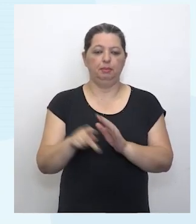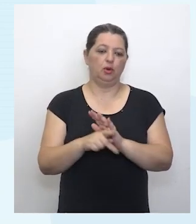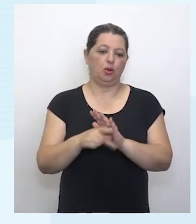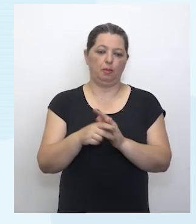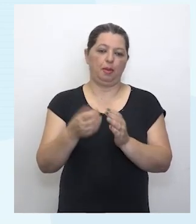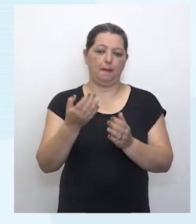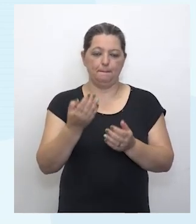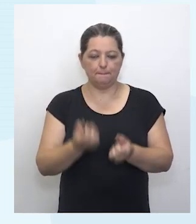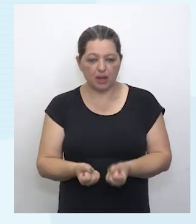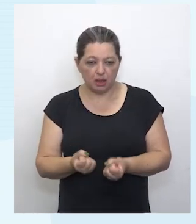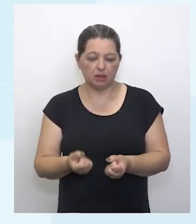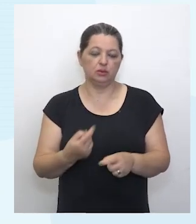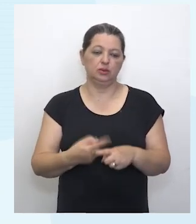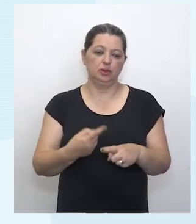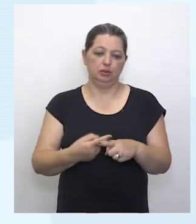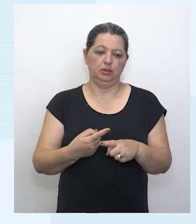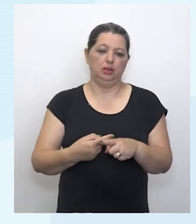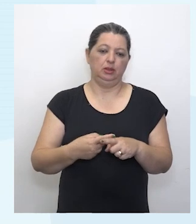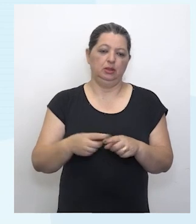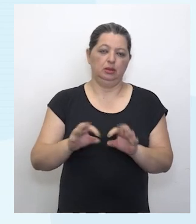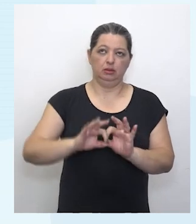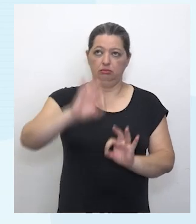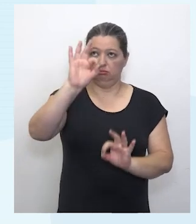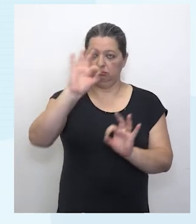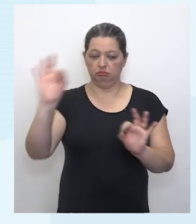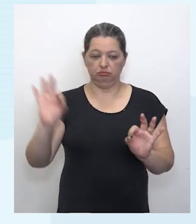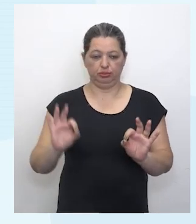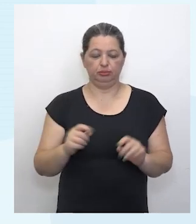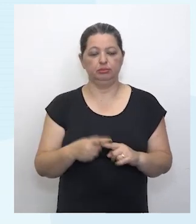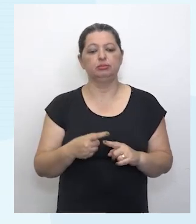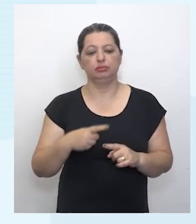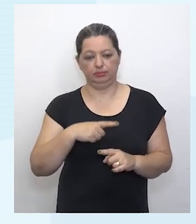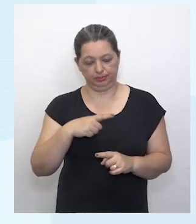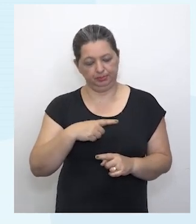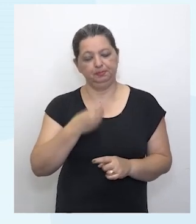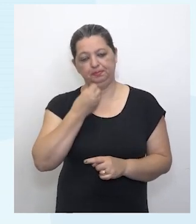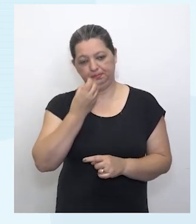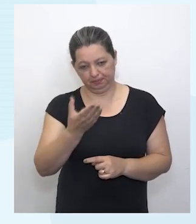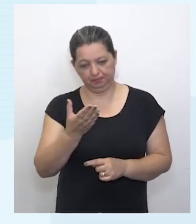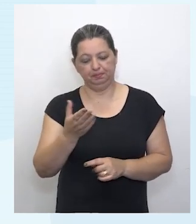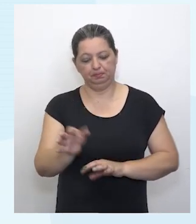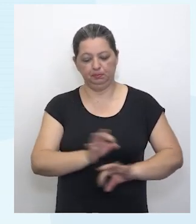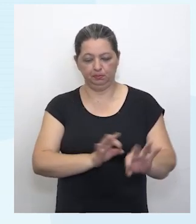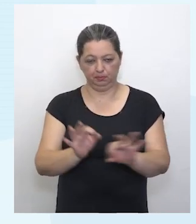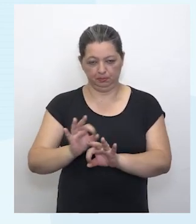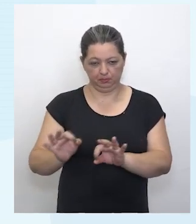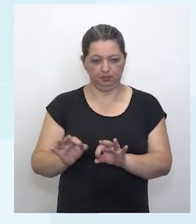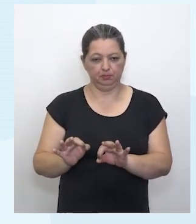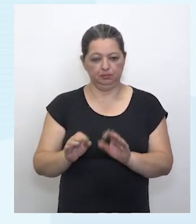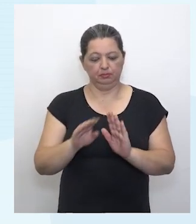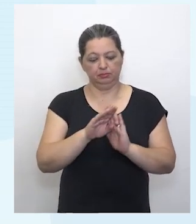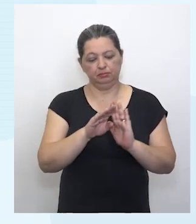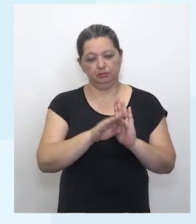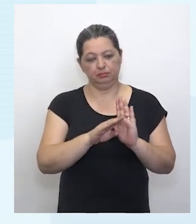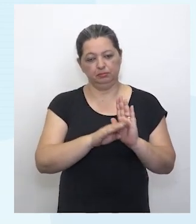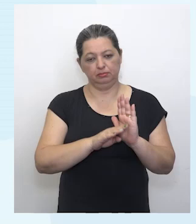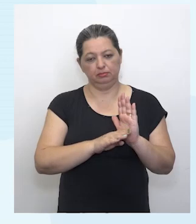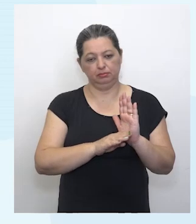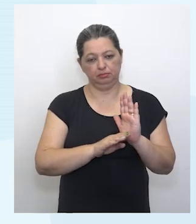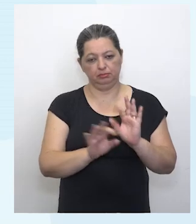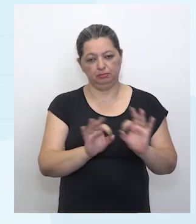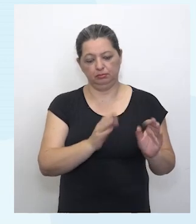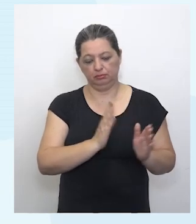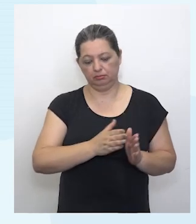Para dar início aos trabalhos, precisamos de um bom planejamento. Esse planejamento tem que ser bem elaborado e